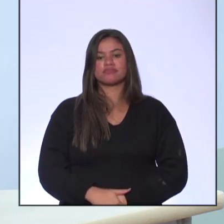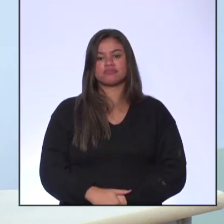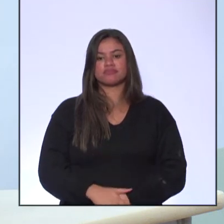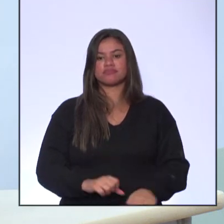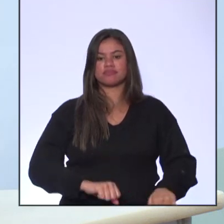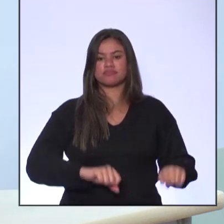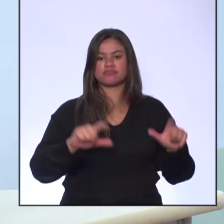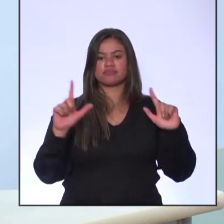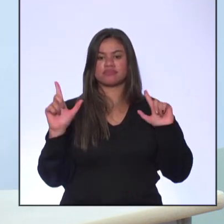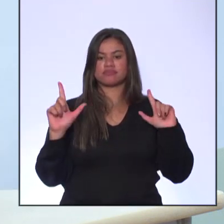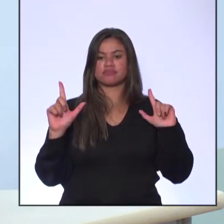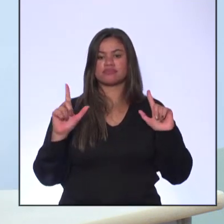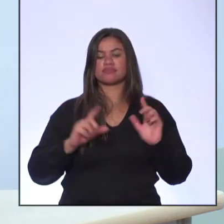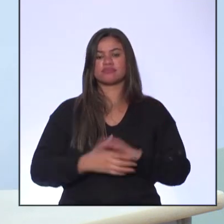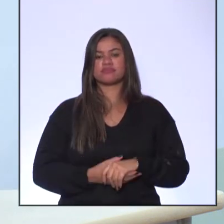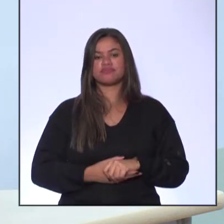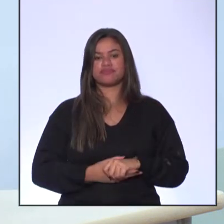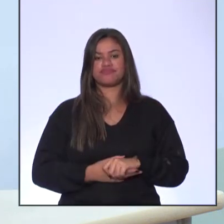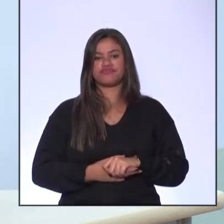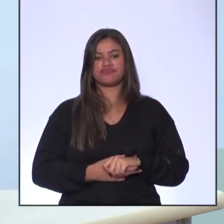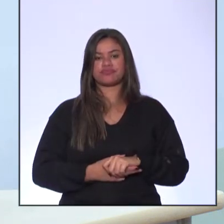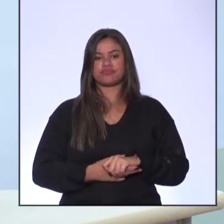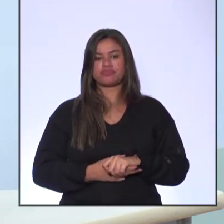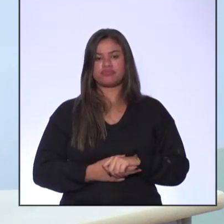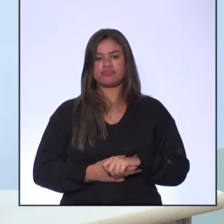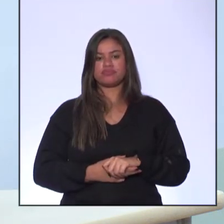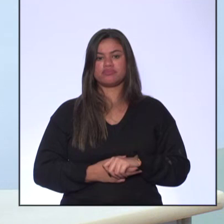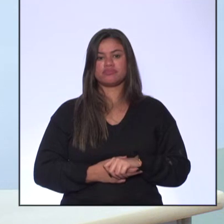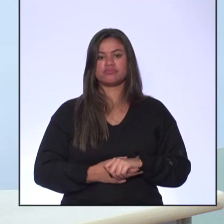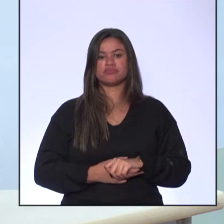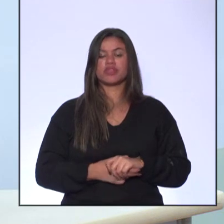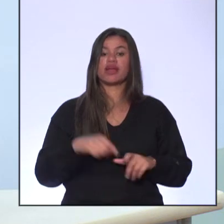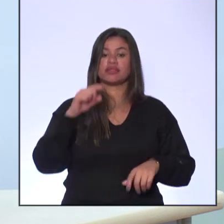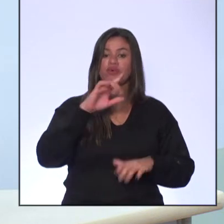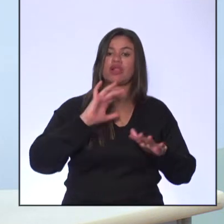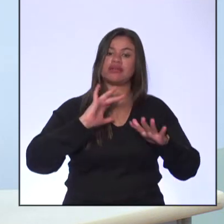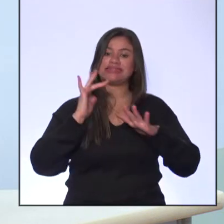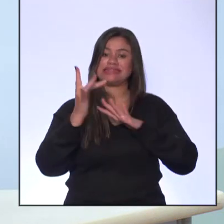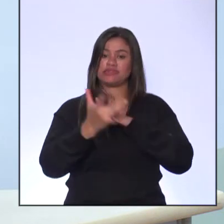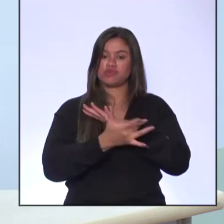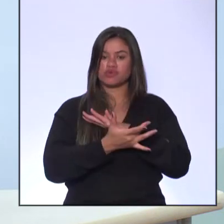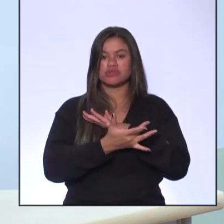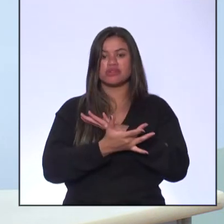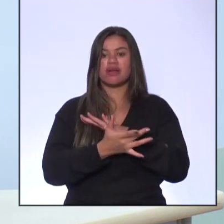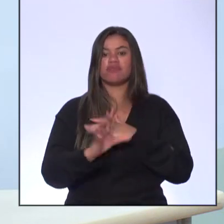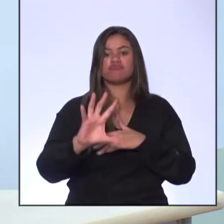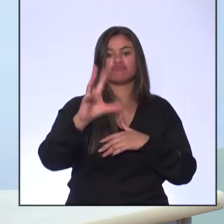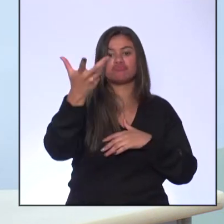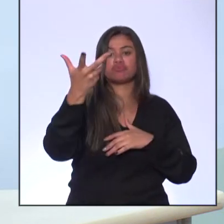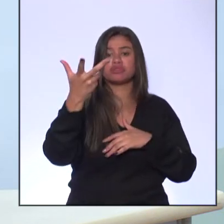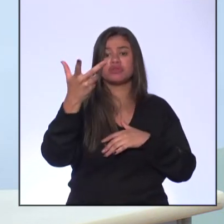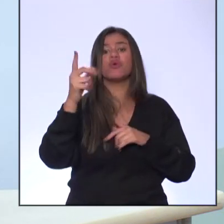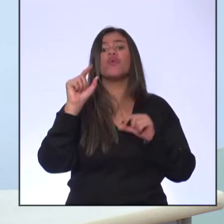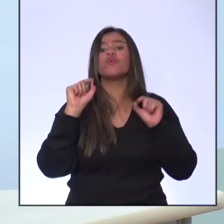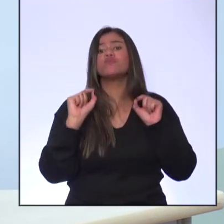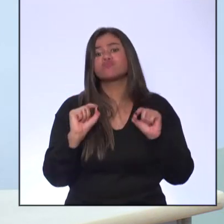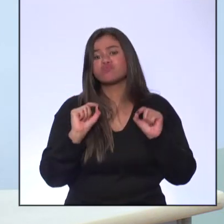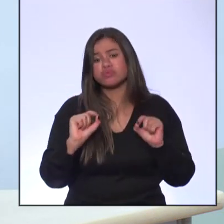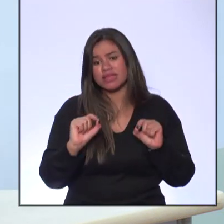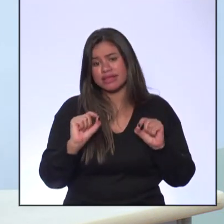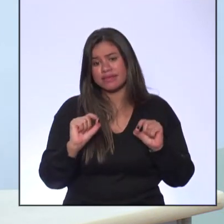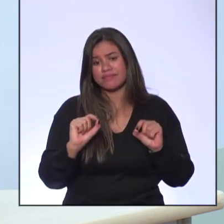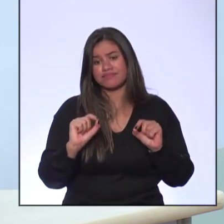A primeira pergunta é, o que aconteceu nessa situação? Então, reflitam sobre isso. O que vocês